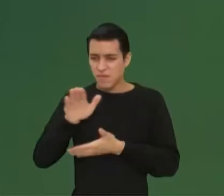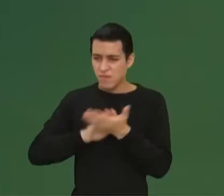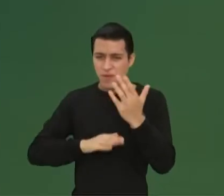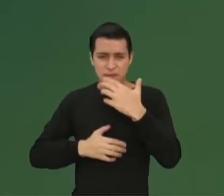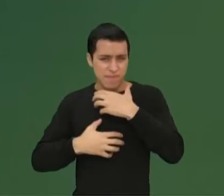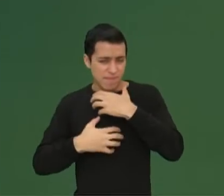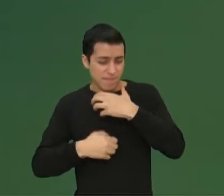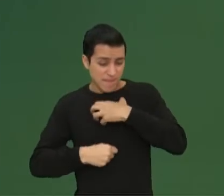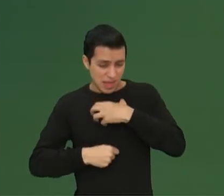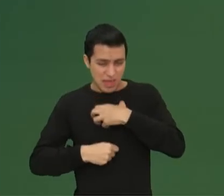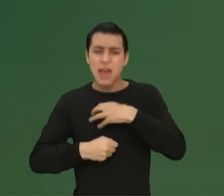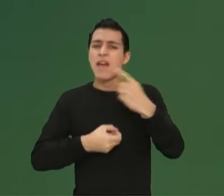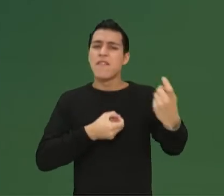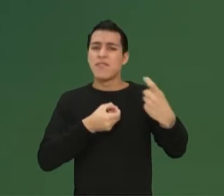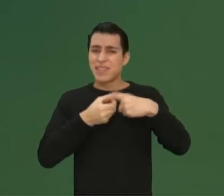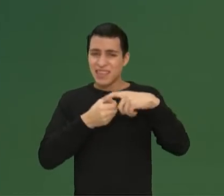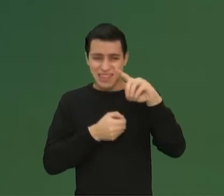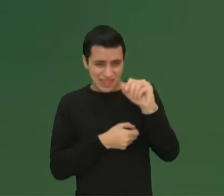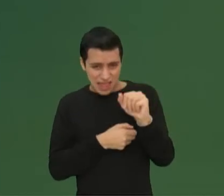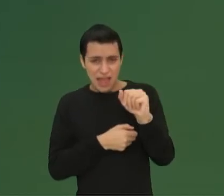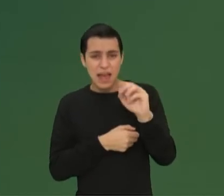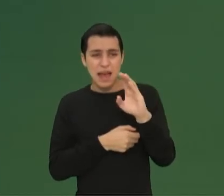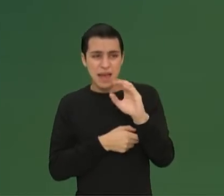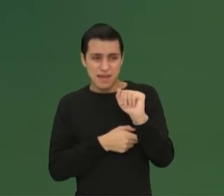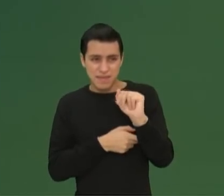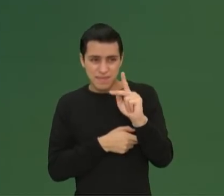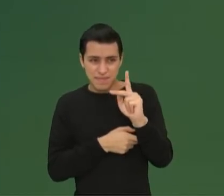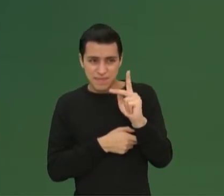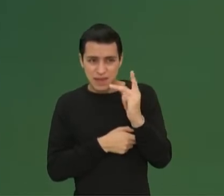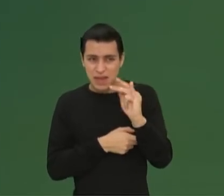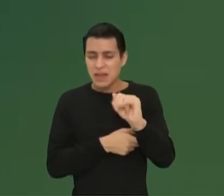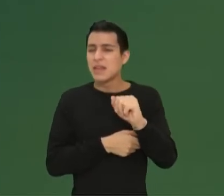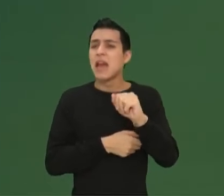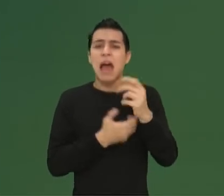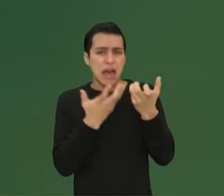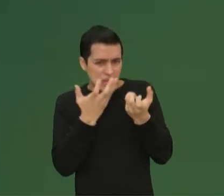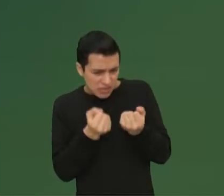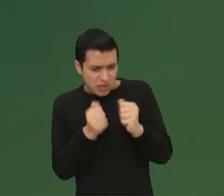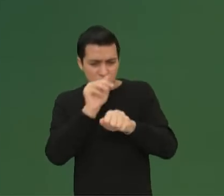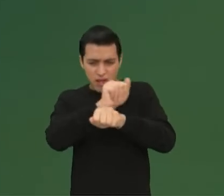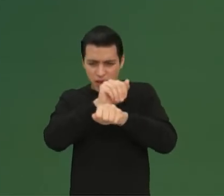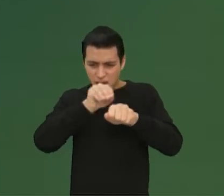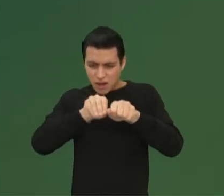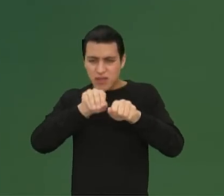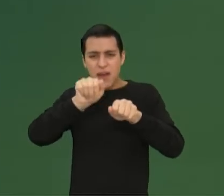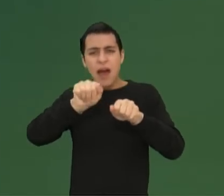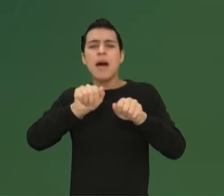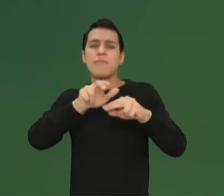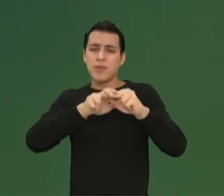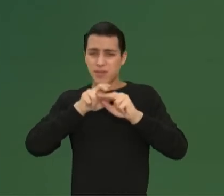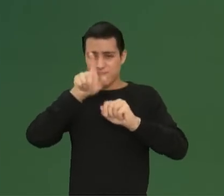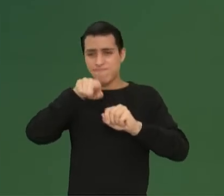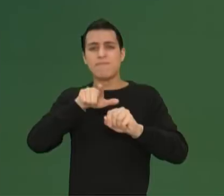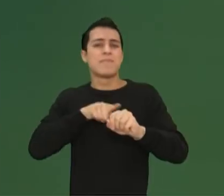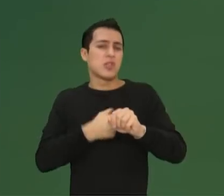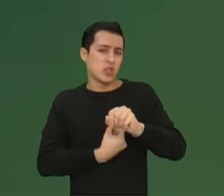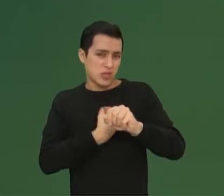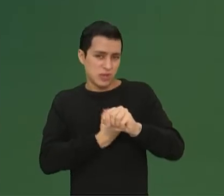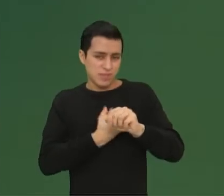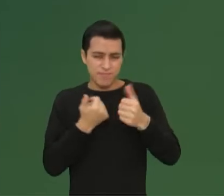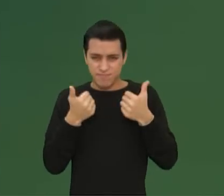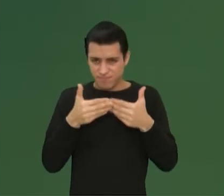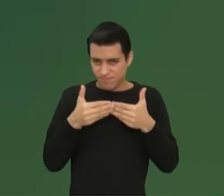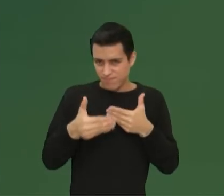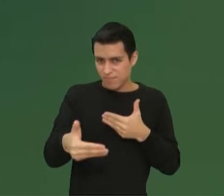Bahia. Voltei da Bahia. A Bahia admitiu o artigo a, então ocorreu a crase. Ok? Vamos